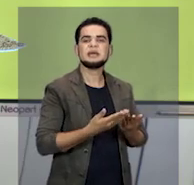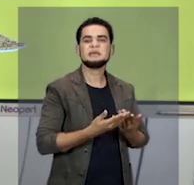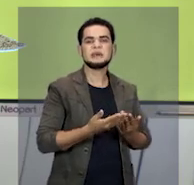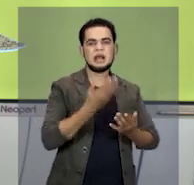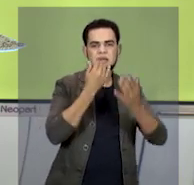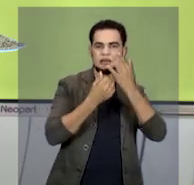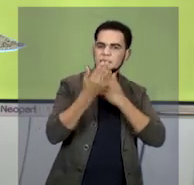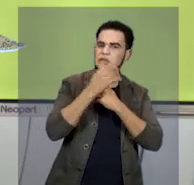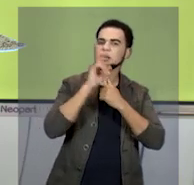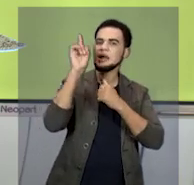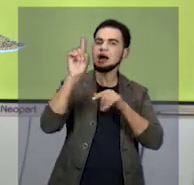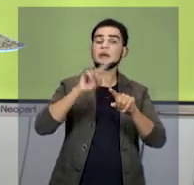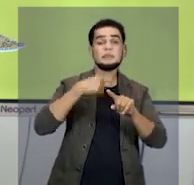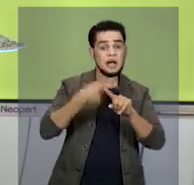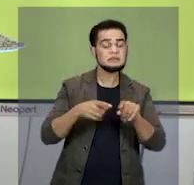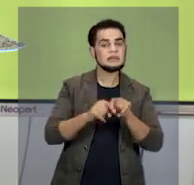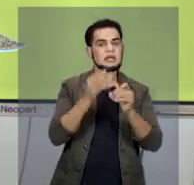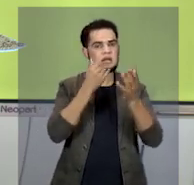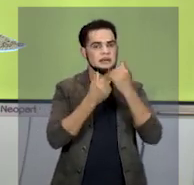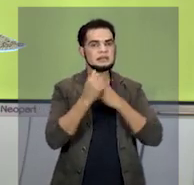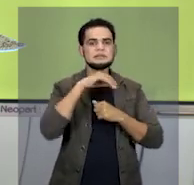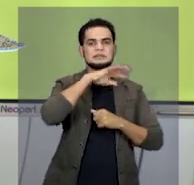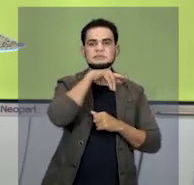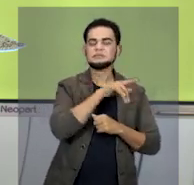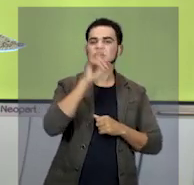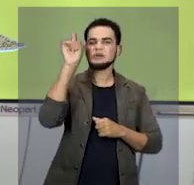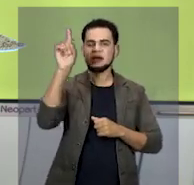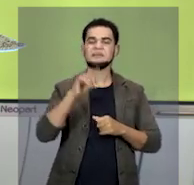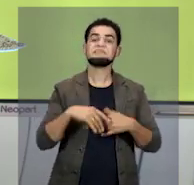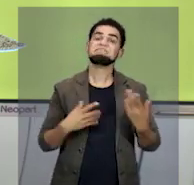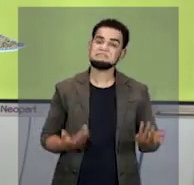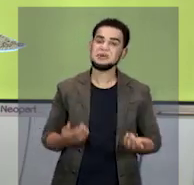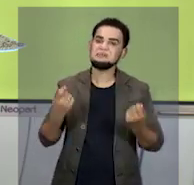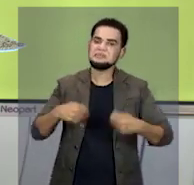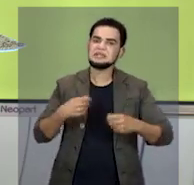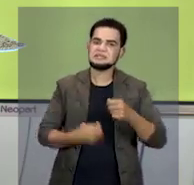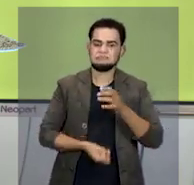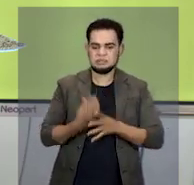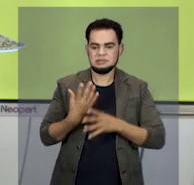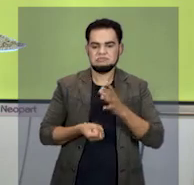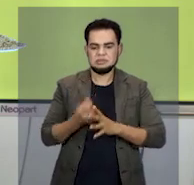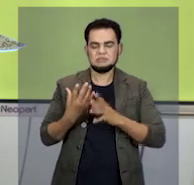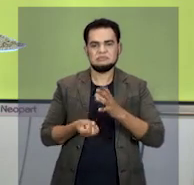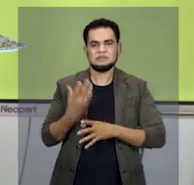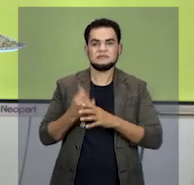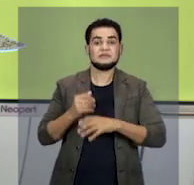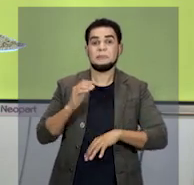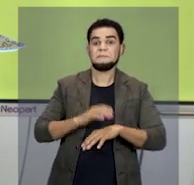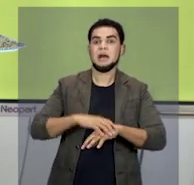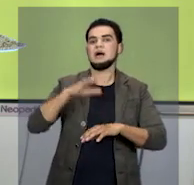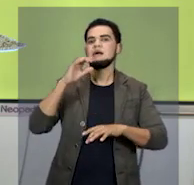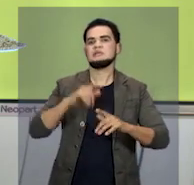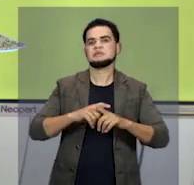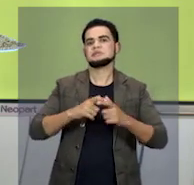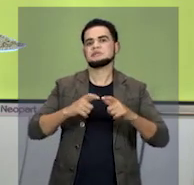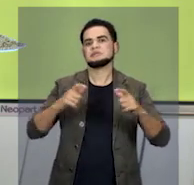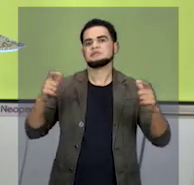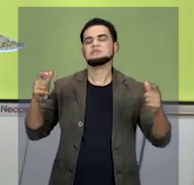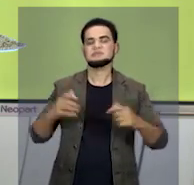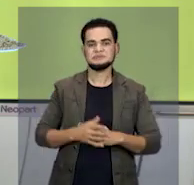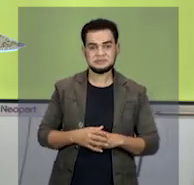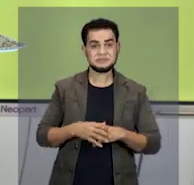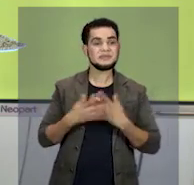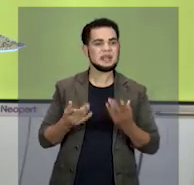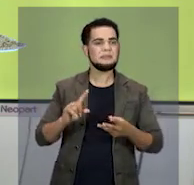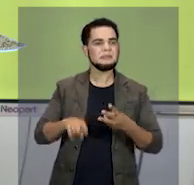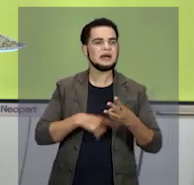exigência cada vez maior dessa soja. Então, por isso, há uma necessidade de maior espaço. E aí, você, além da soja, né, você tem a extração